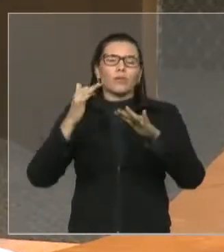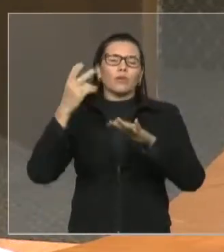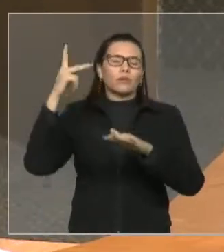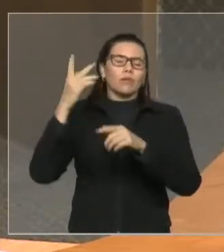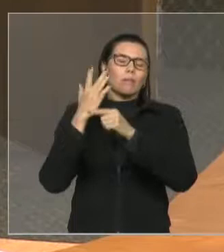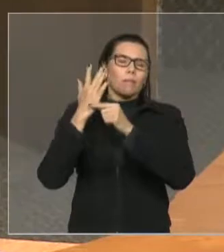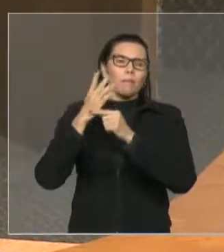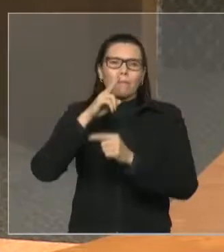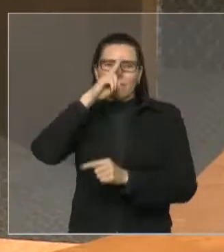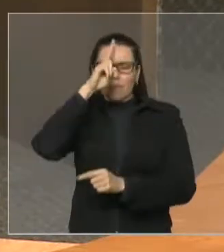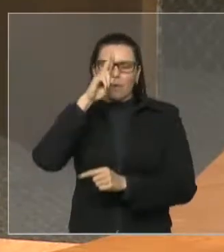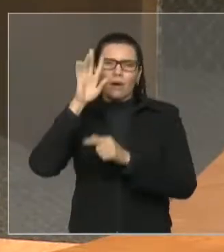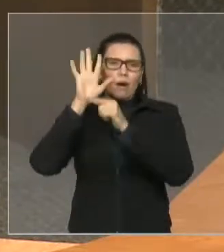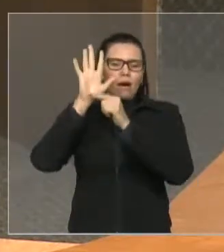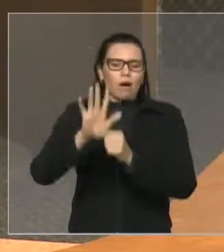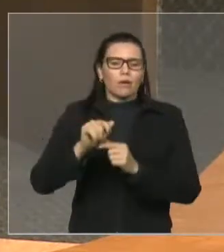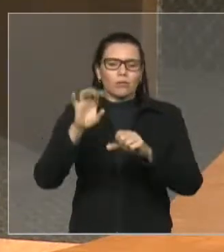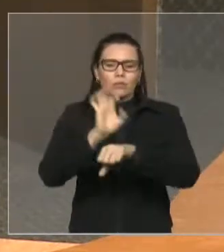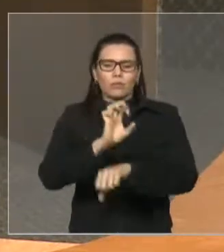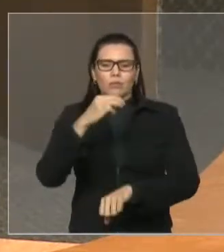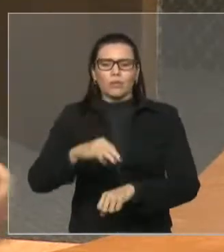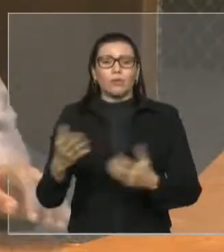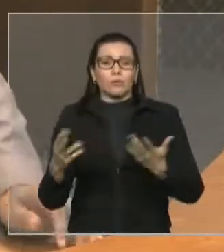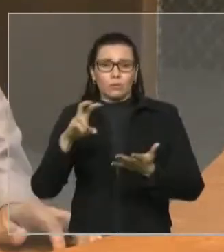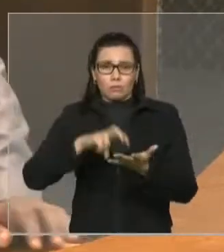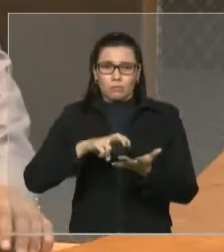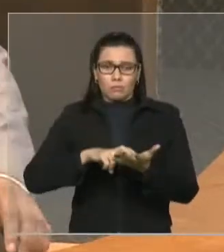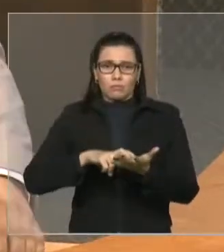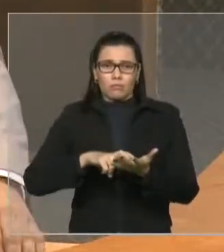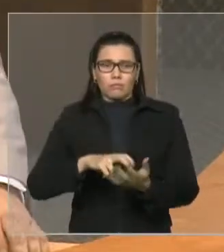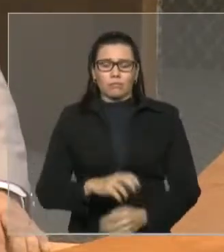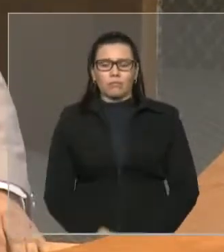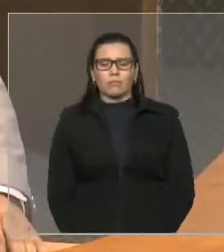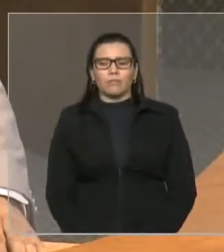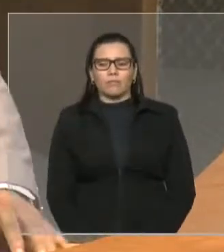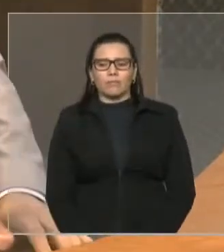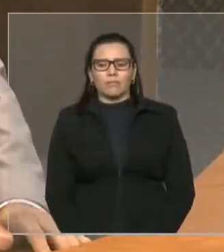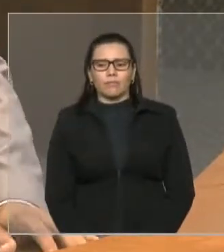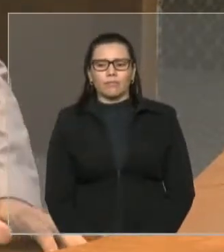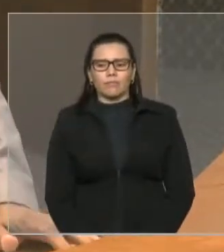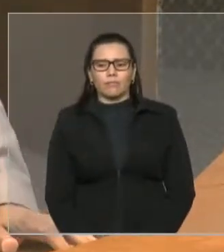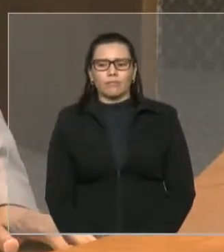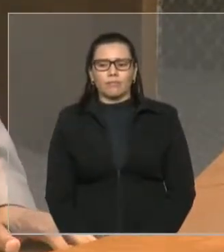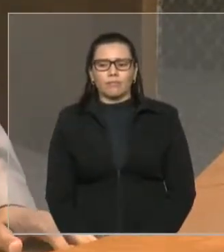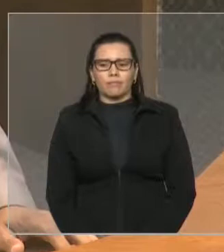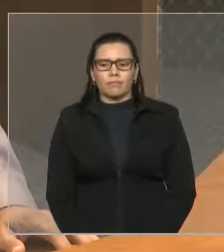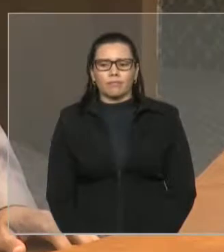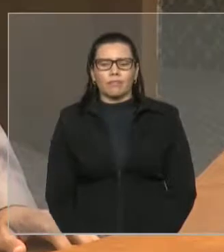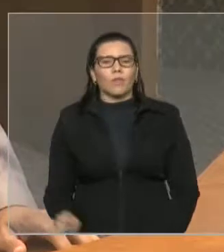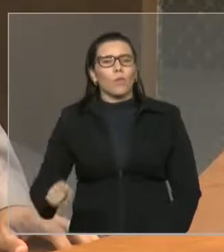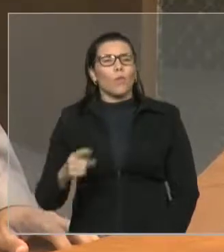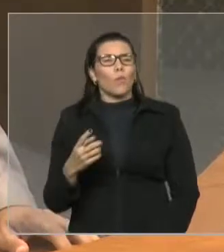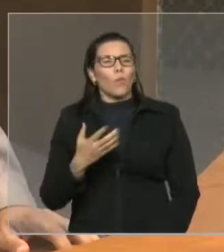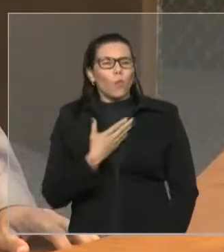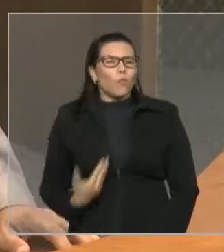Maranhão. O que estamos vendo na manhã de hoje, na verdade, é a tentativa do governo